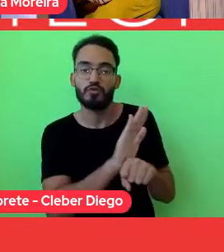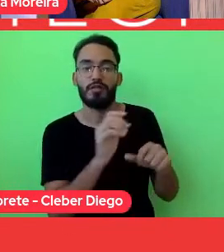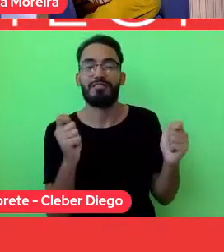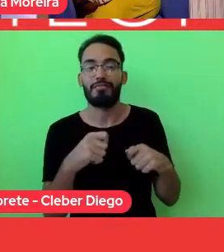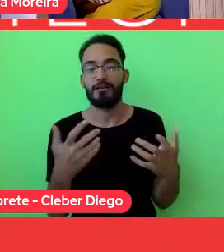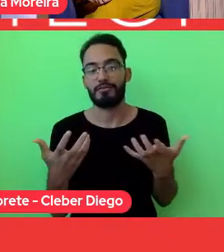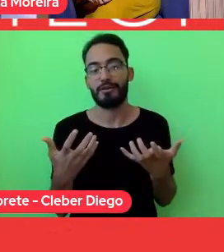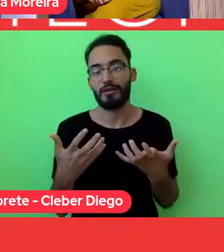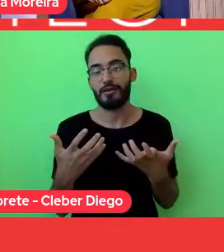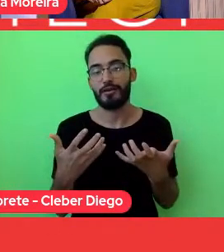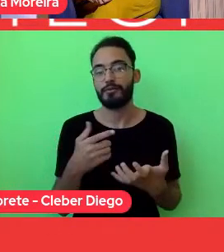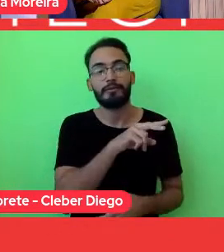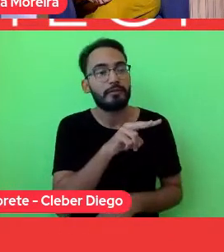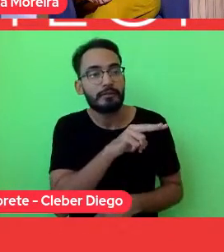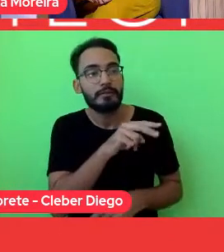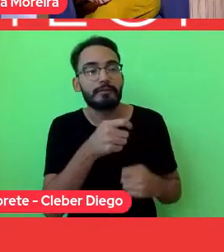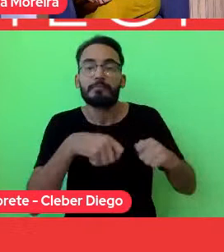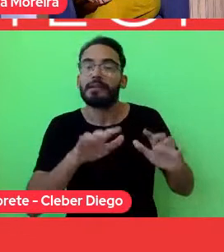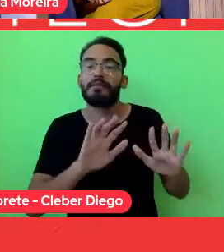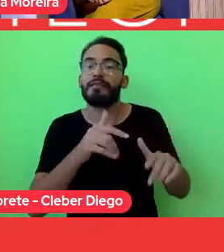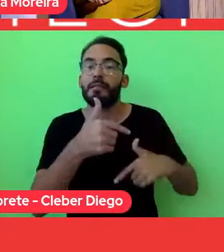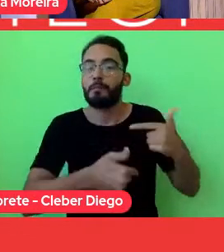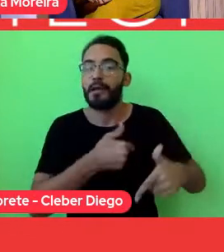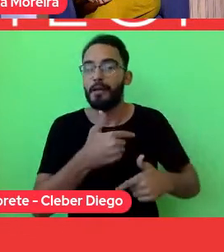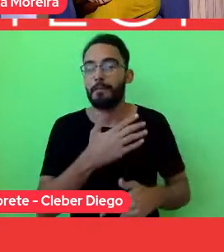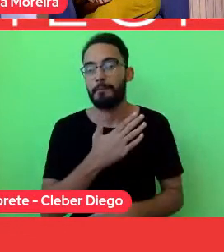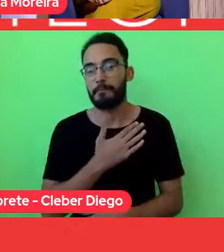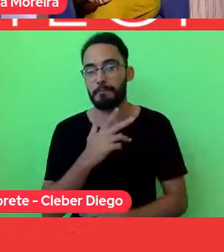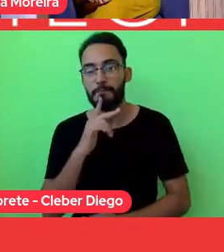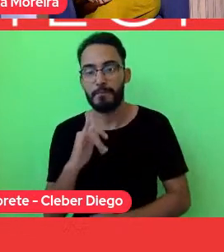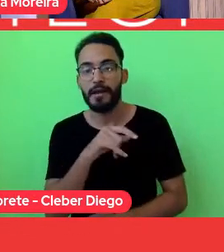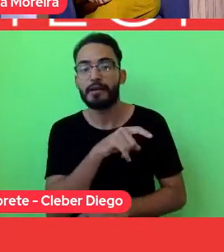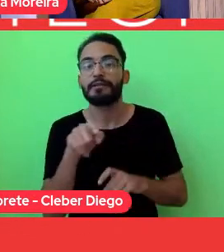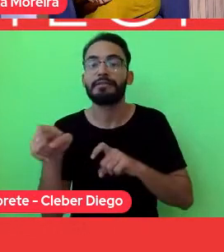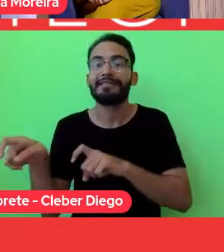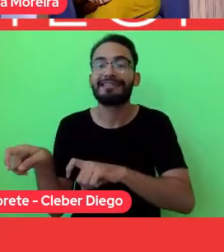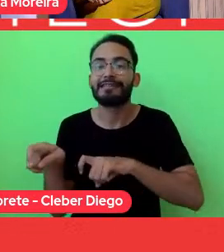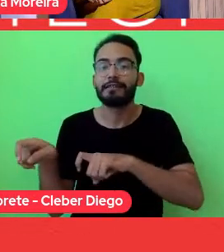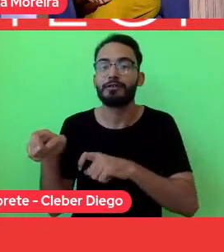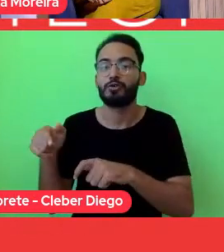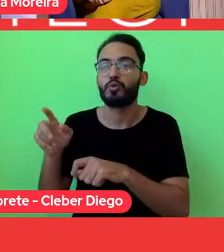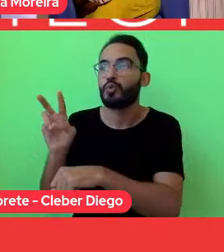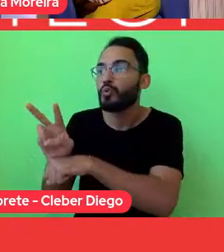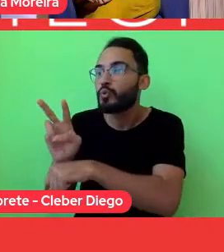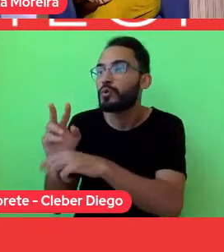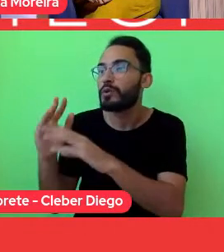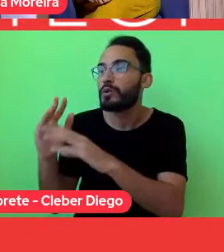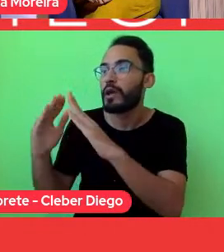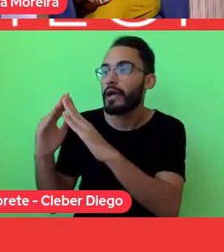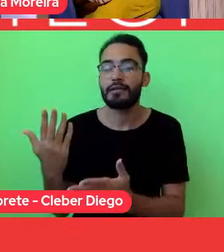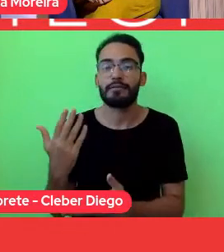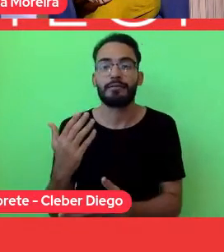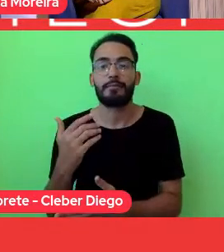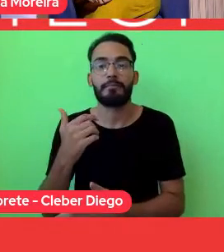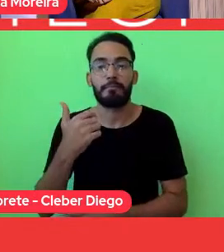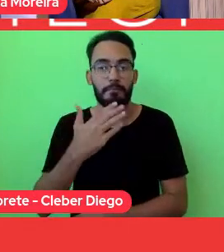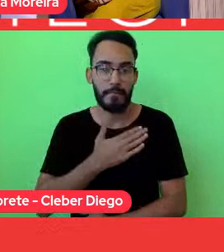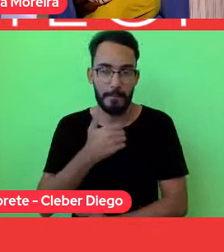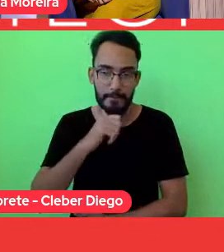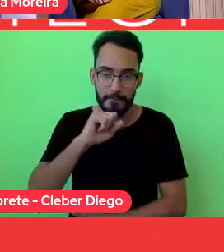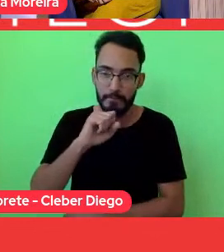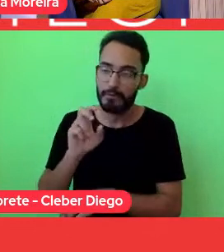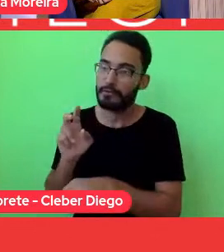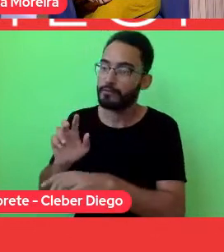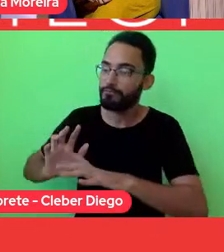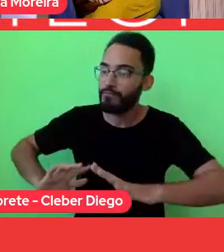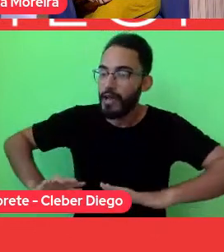precisar trabalhar. Minha mãe faz faxina, meu pai é caseiro num sítio. E eu quero que eles não sejam isso mais, porque eles já estão cansados, já